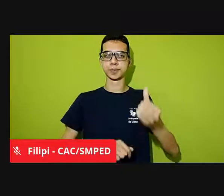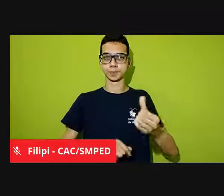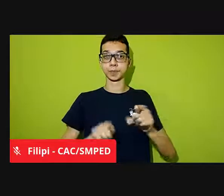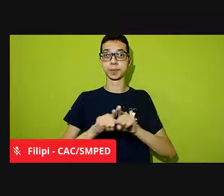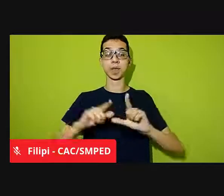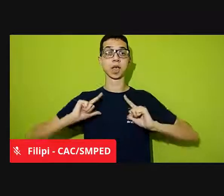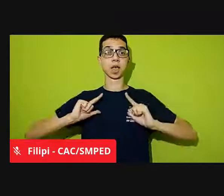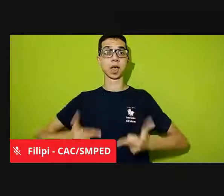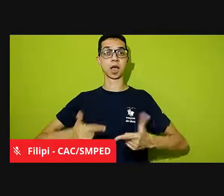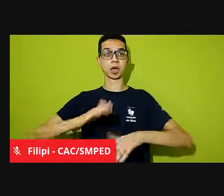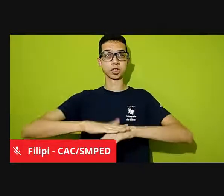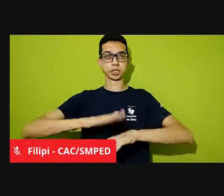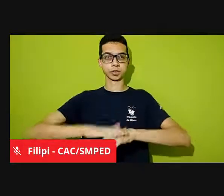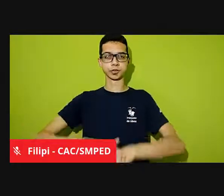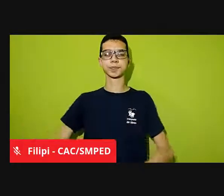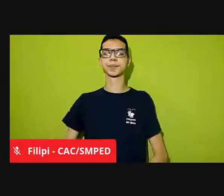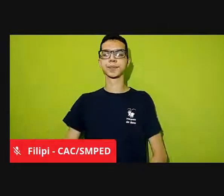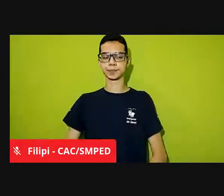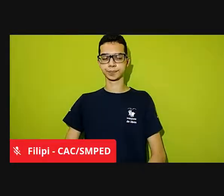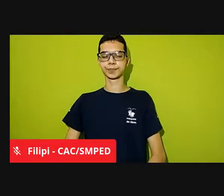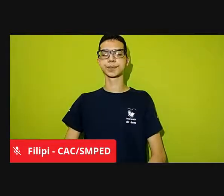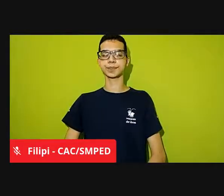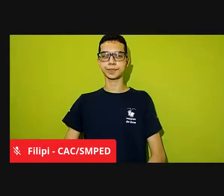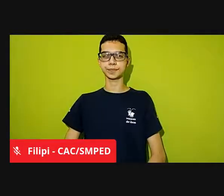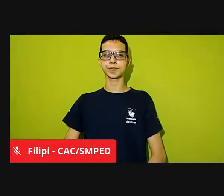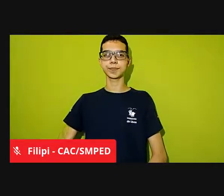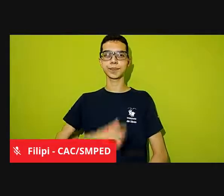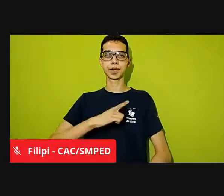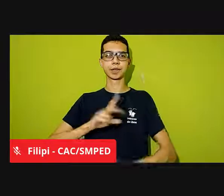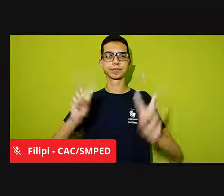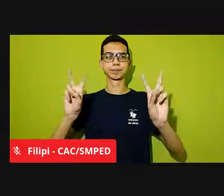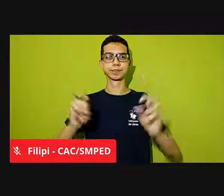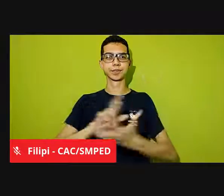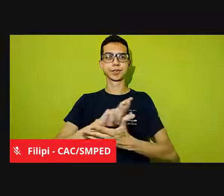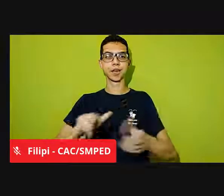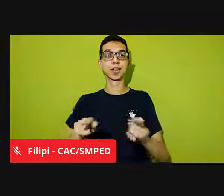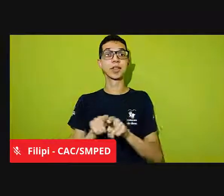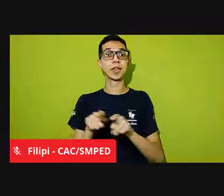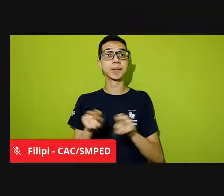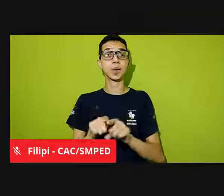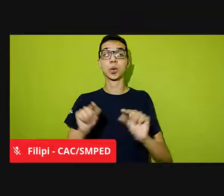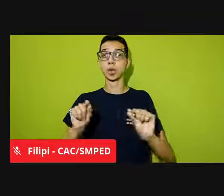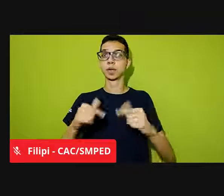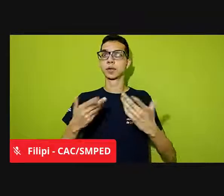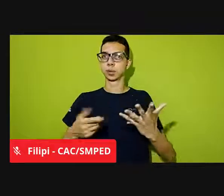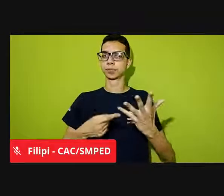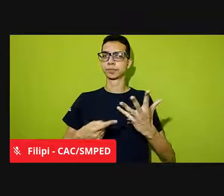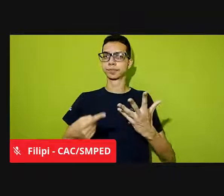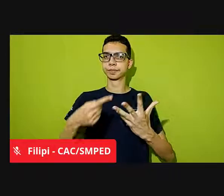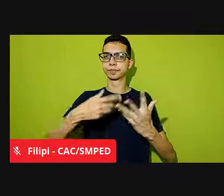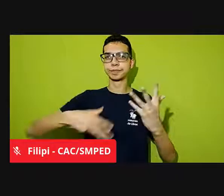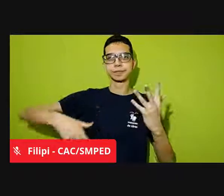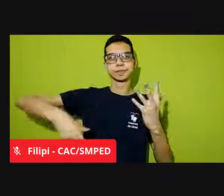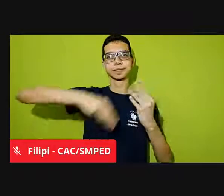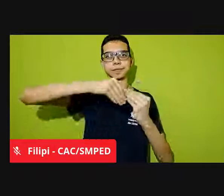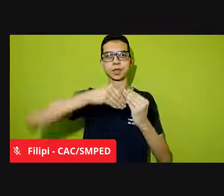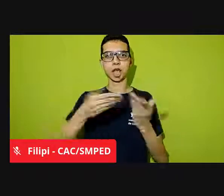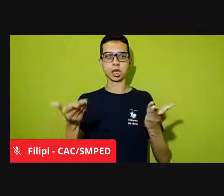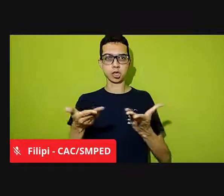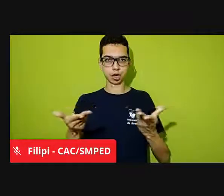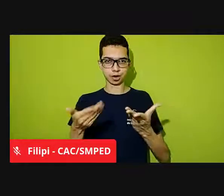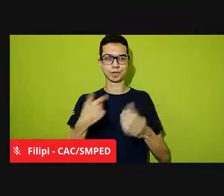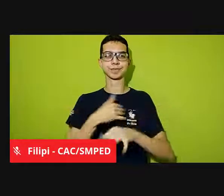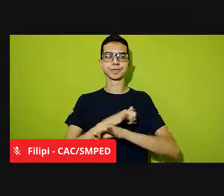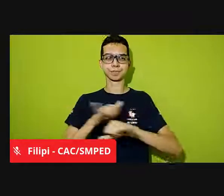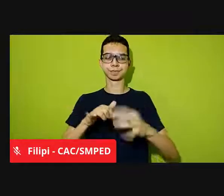que ele traz à tona e debate bastante esses assuntos. E também, então vamos juntar aqui, uma coisa com a outra, né, vamos juntando para as